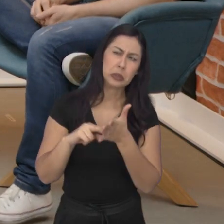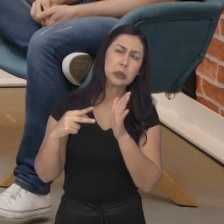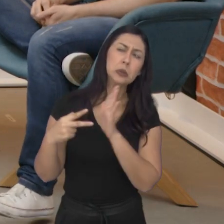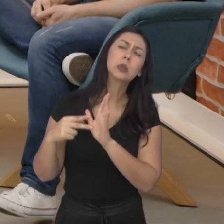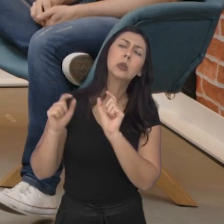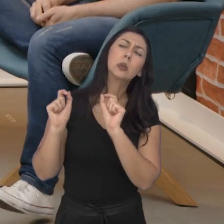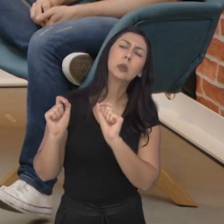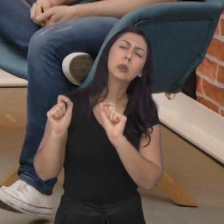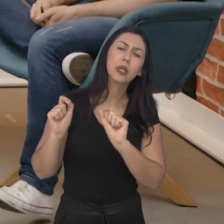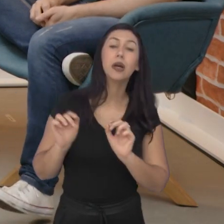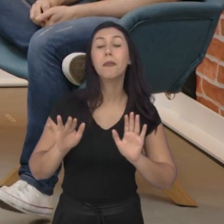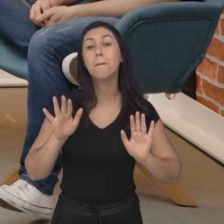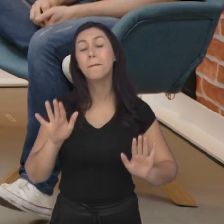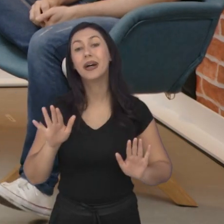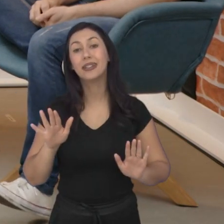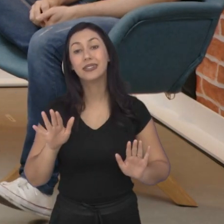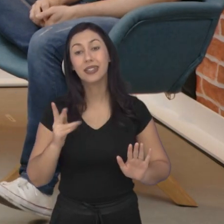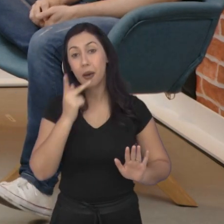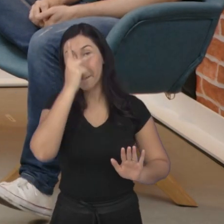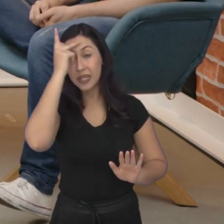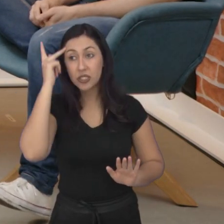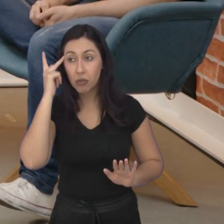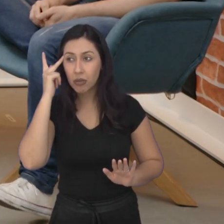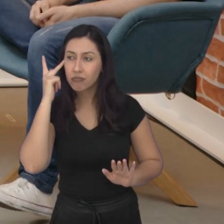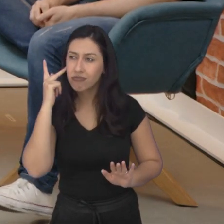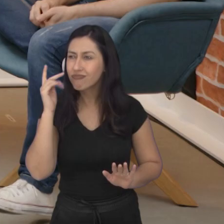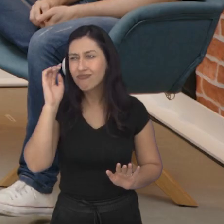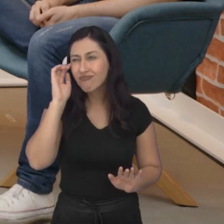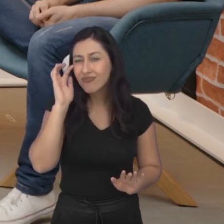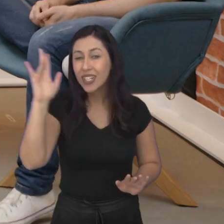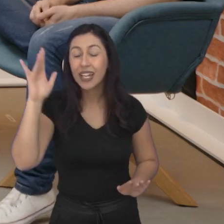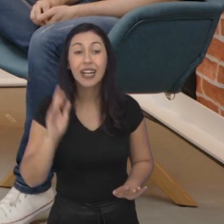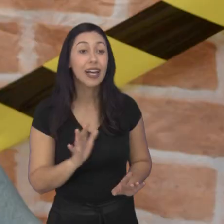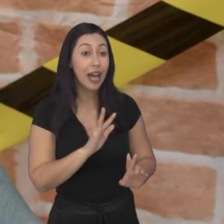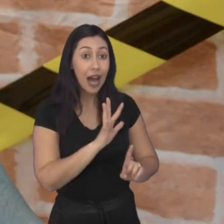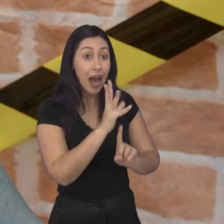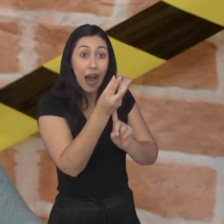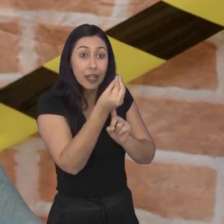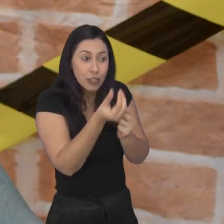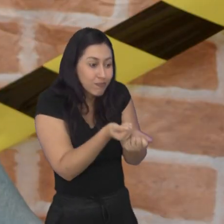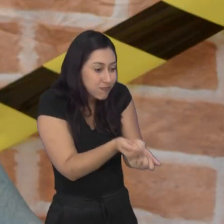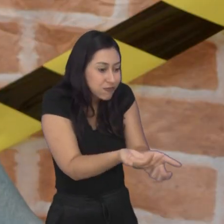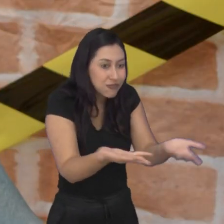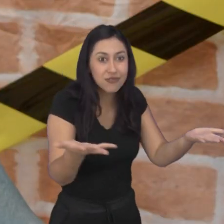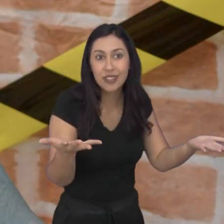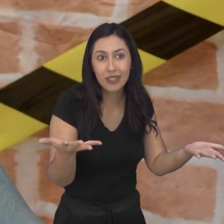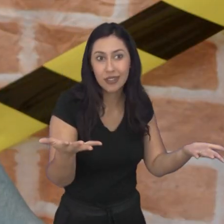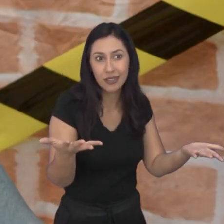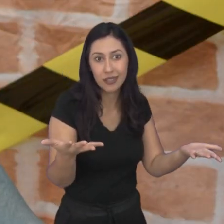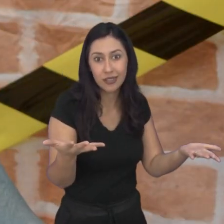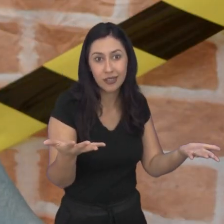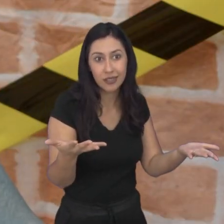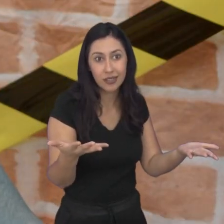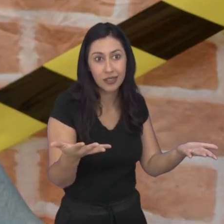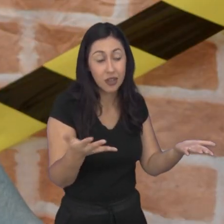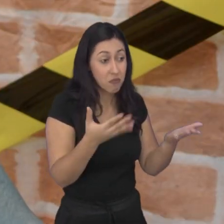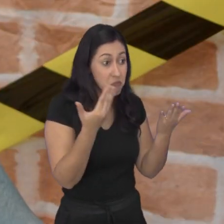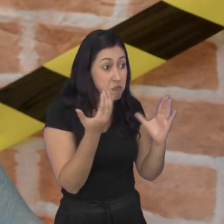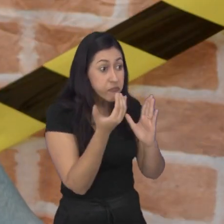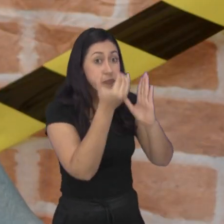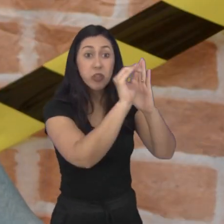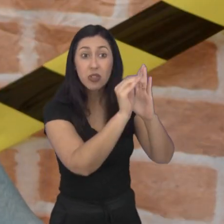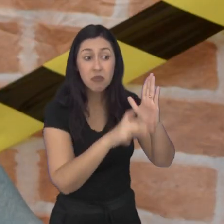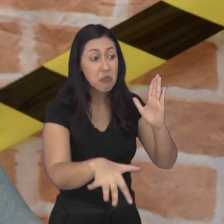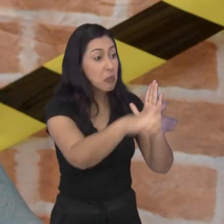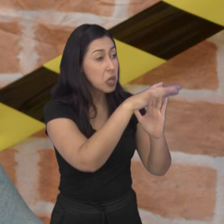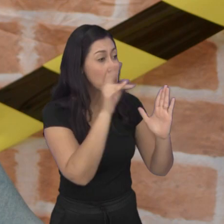isso? Mas, para quem a pessoa vai dar outro significado para isso. Né? Filho e arte a gente faz pro mundo, pessoal. Você posta lá e